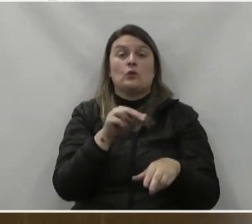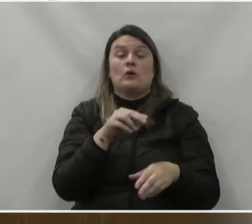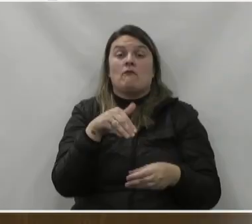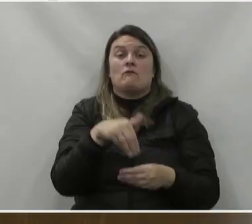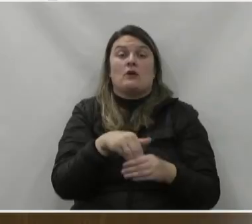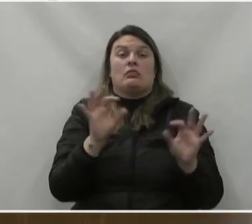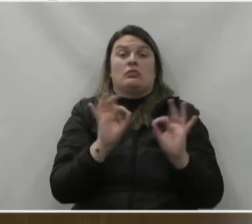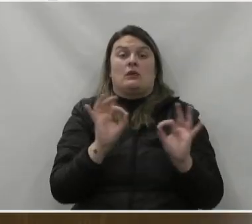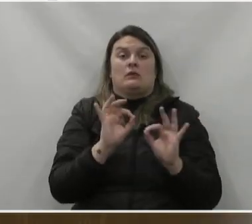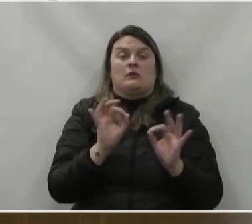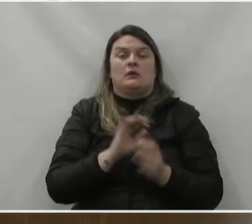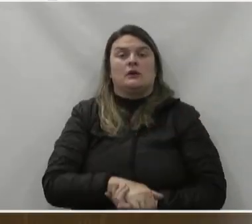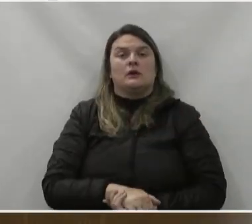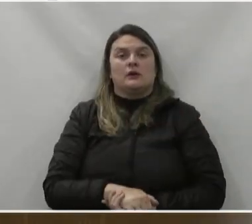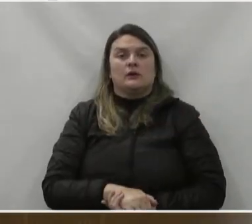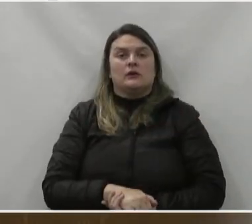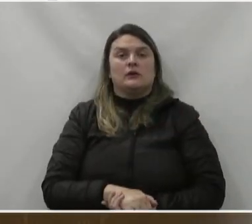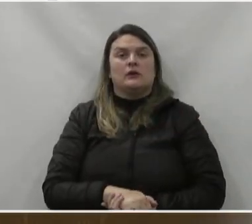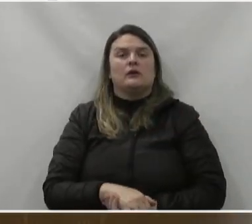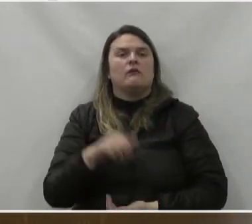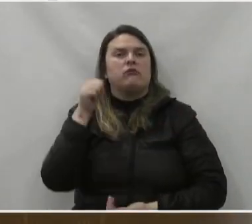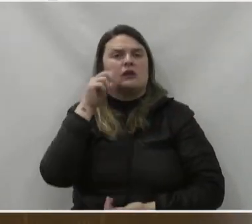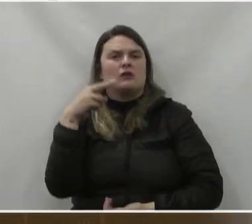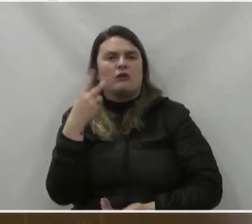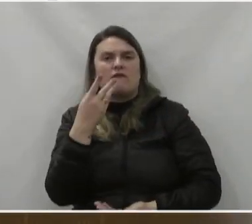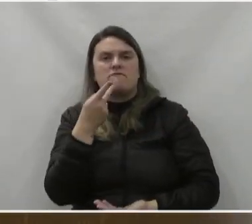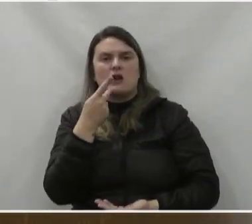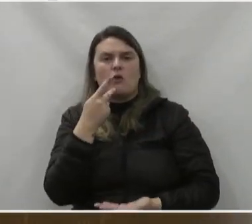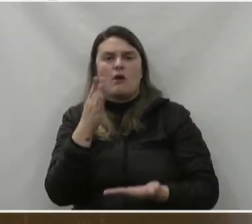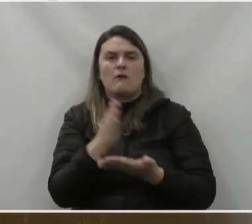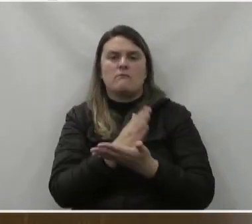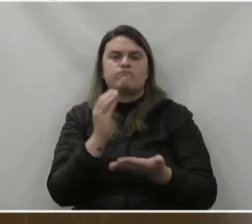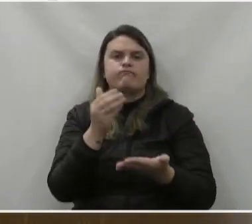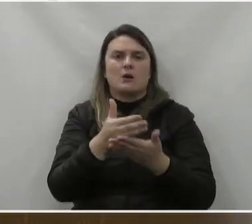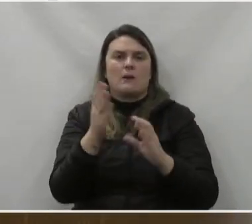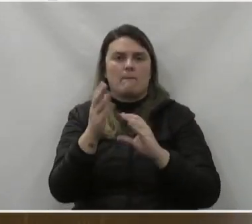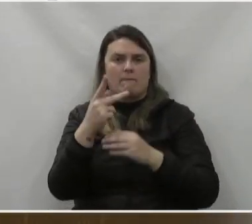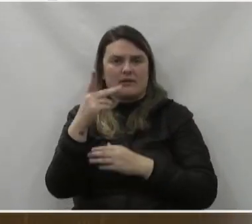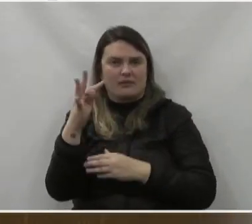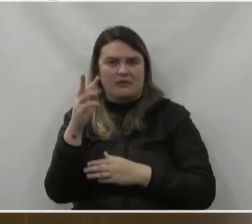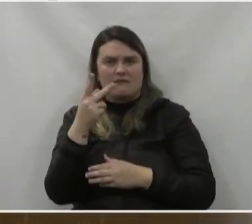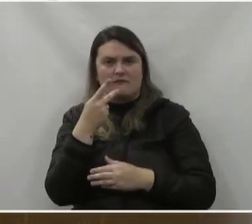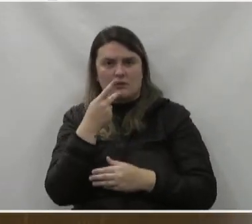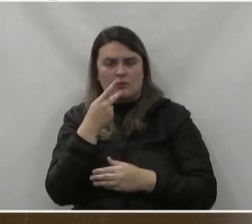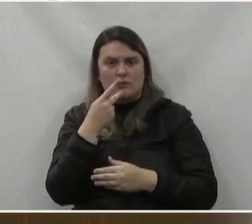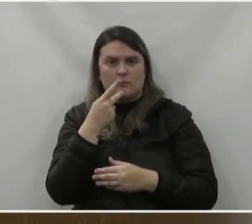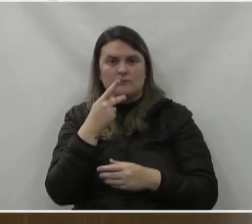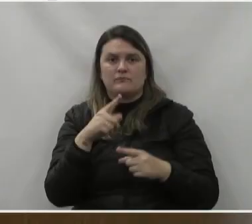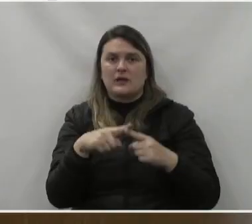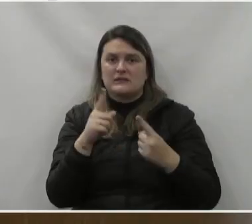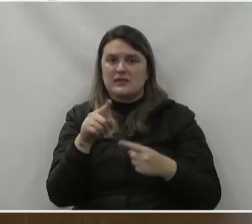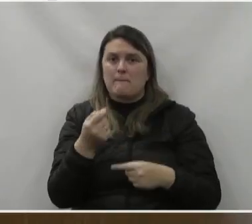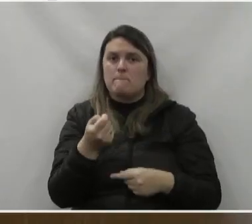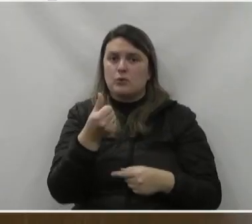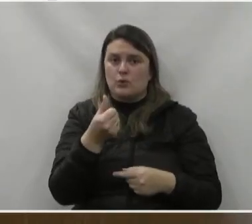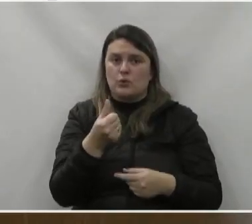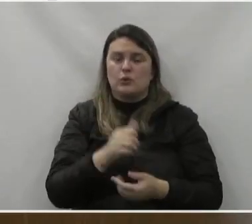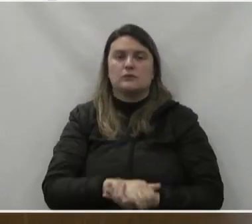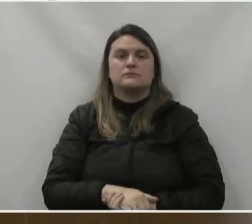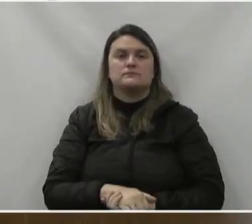de algo aqui. Então, a vereadora falou de alguns recursos que o governo PT enviou para a nossa cidade, mas ainda é muito pouco, vereadora,